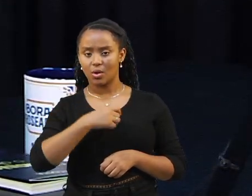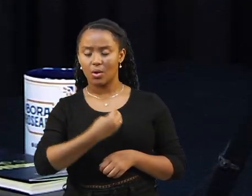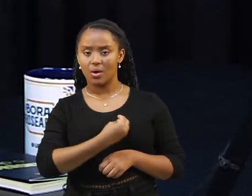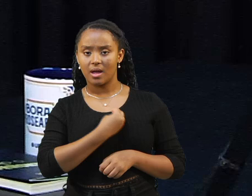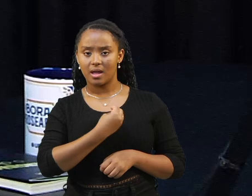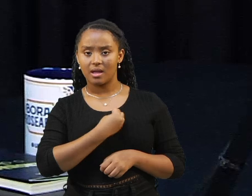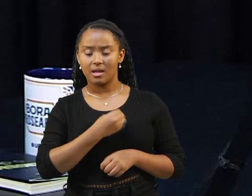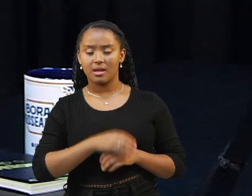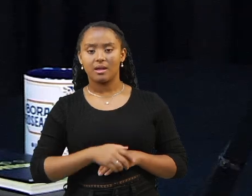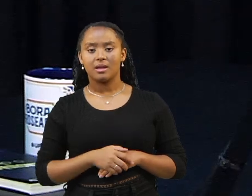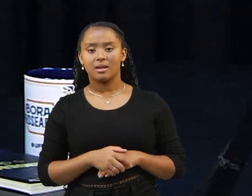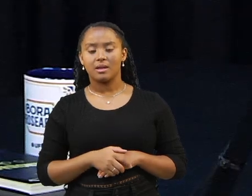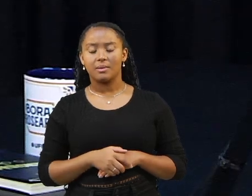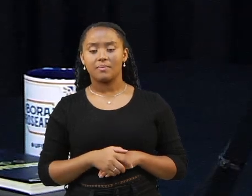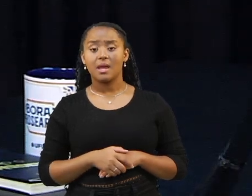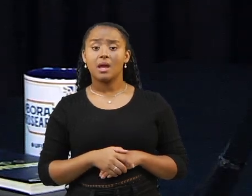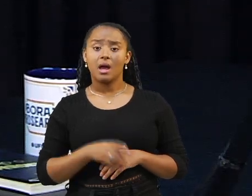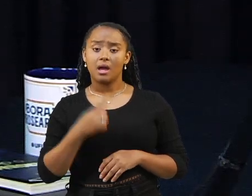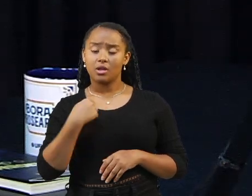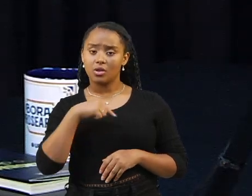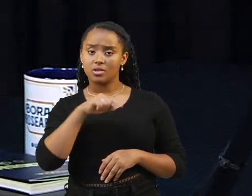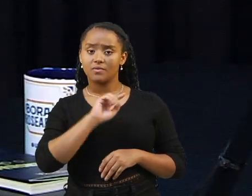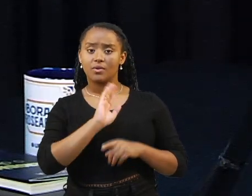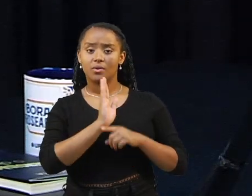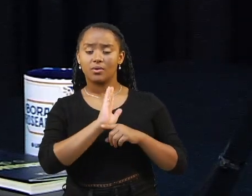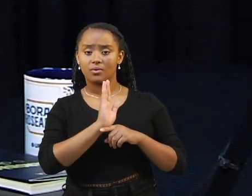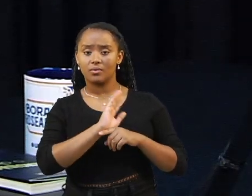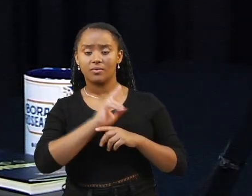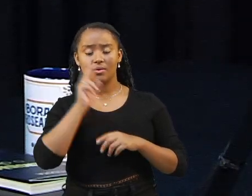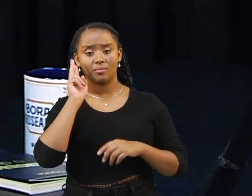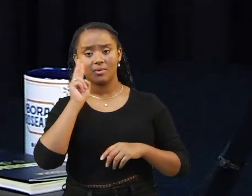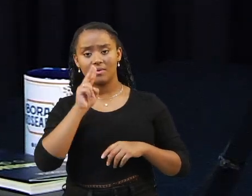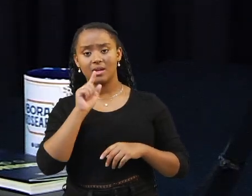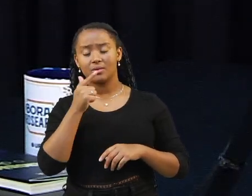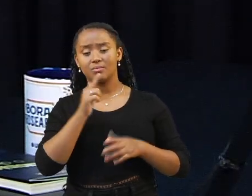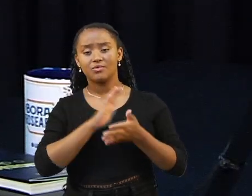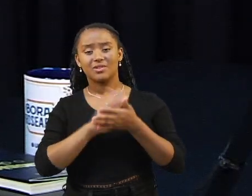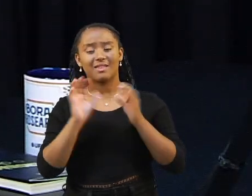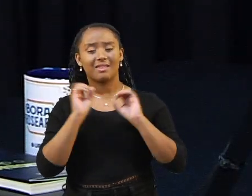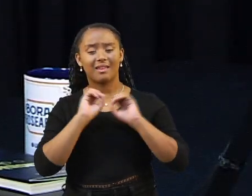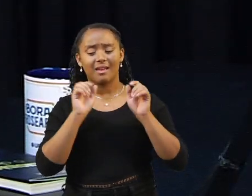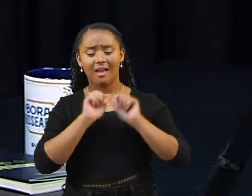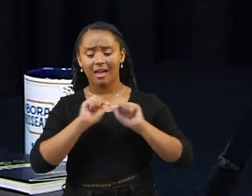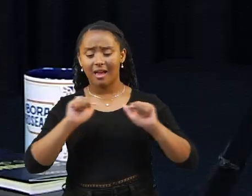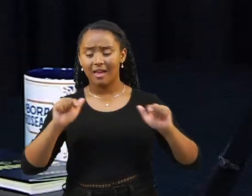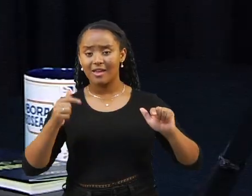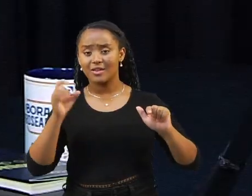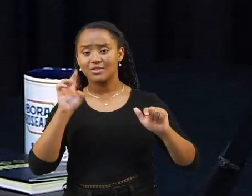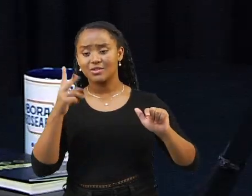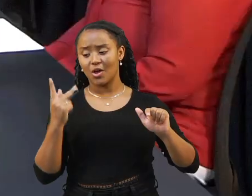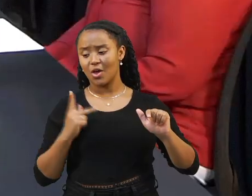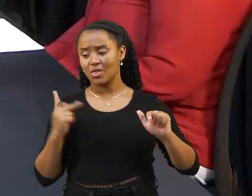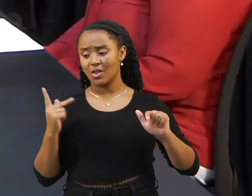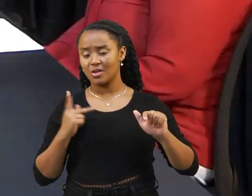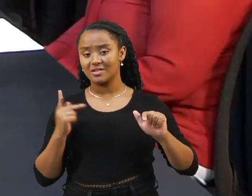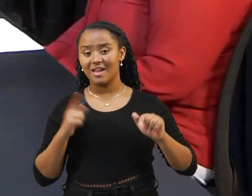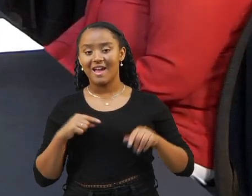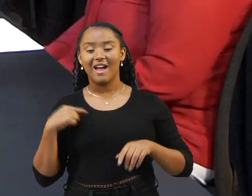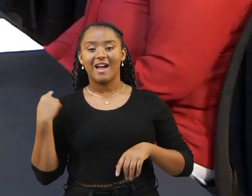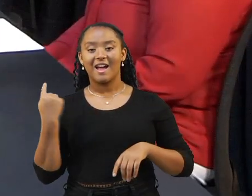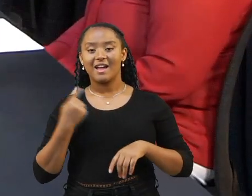então vamos. E a gente foi na sessão da 1 hora. Tinha ninguém na sala VIP, só eu e